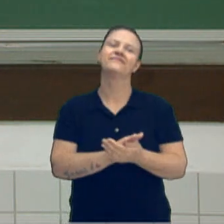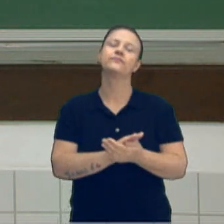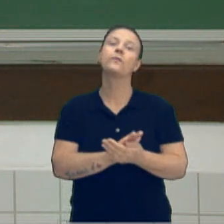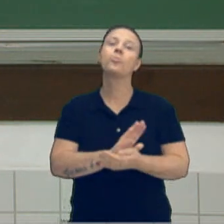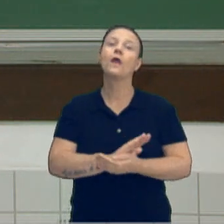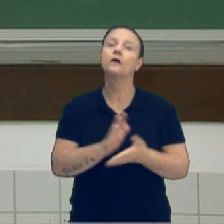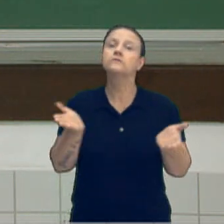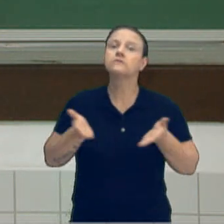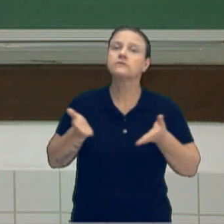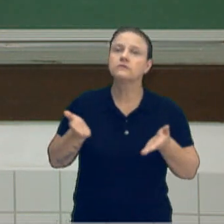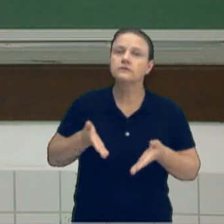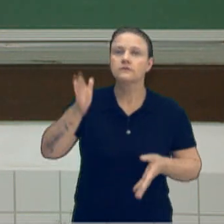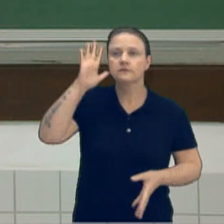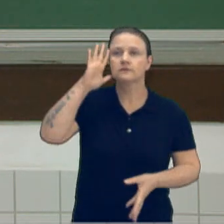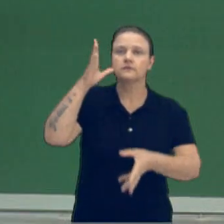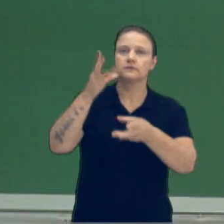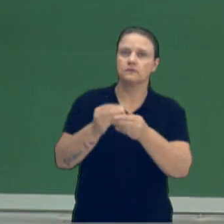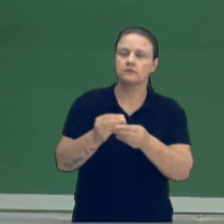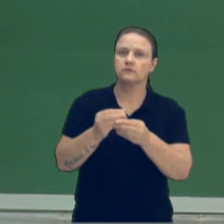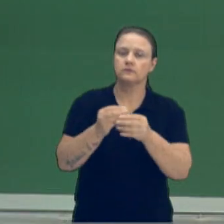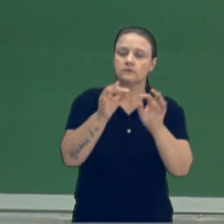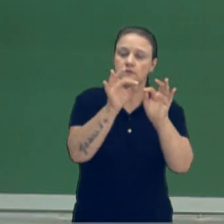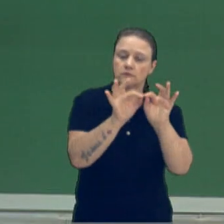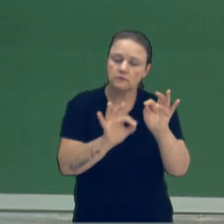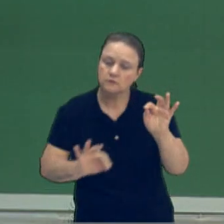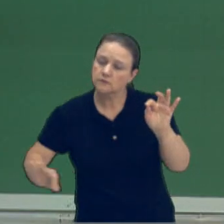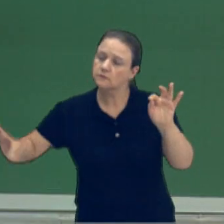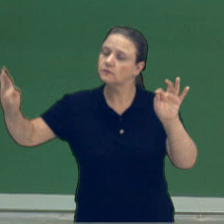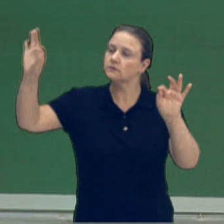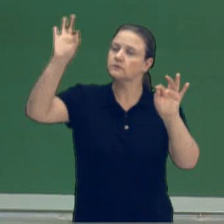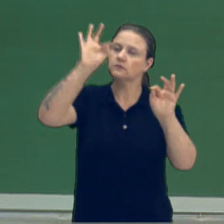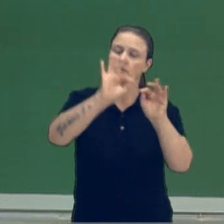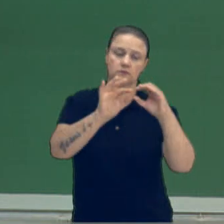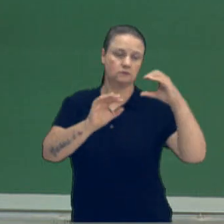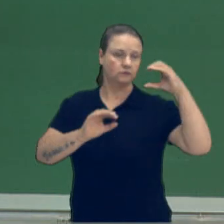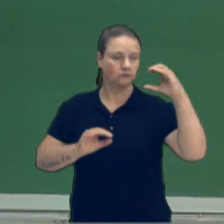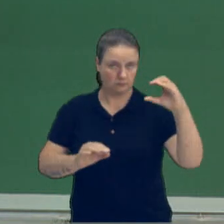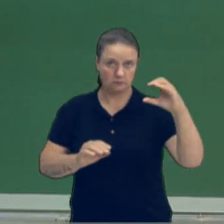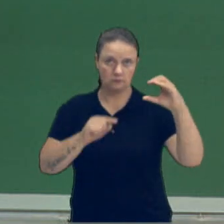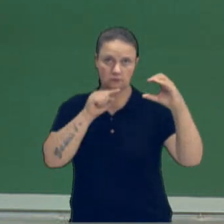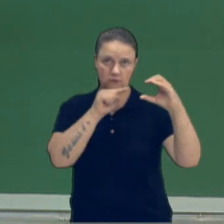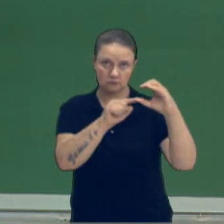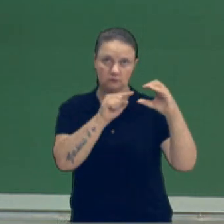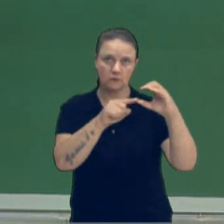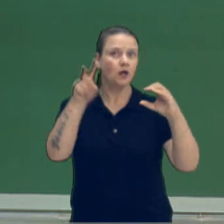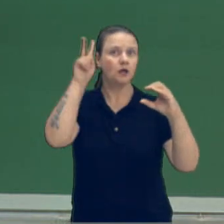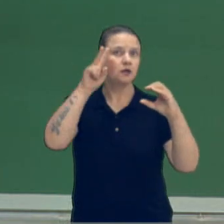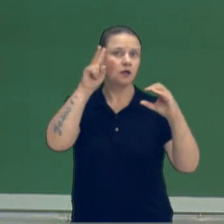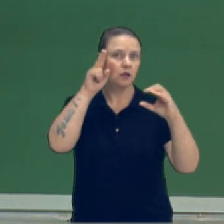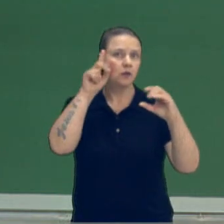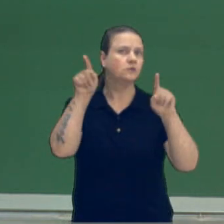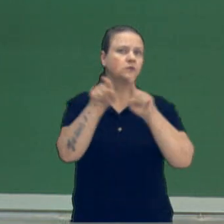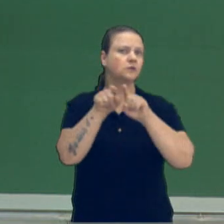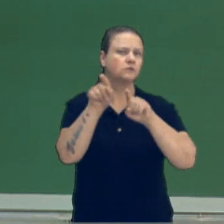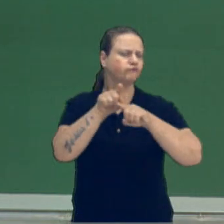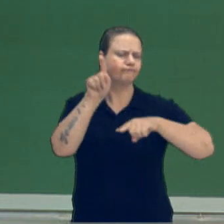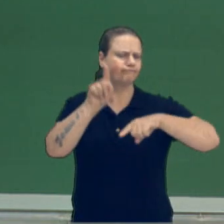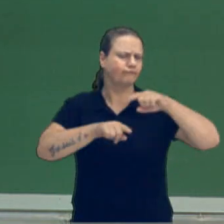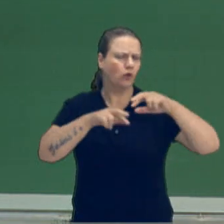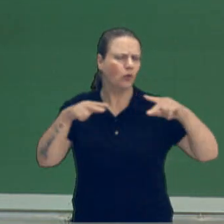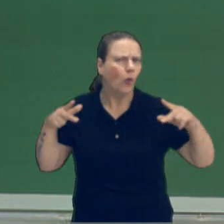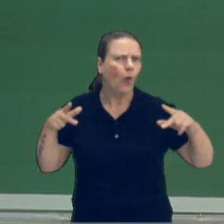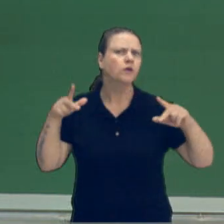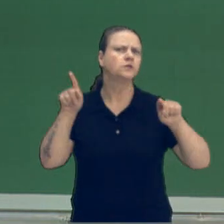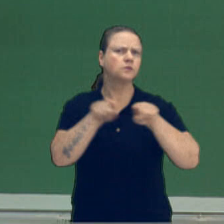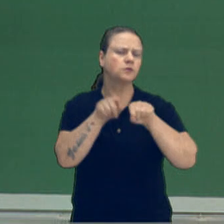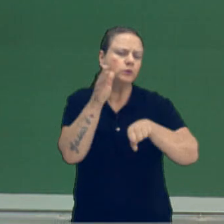a gente tentou recapitular um pouquinho circunferência, né? Lembrando os elementos e tentando fazer alguns exercícios, tá?